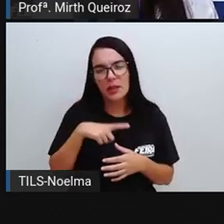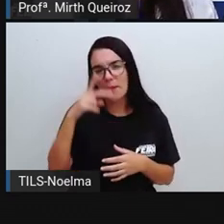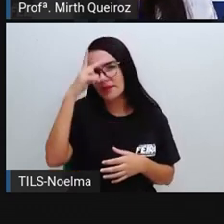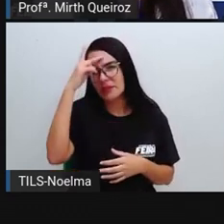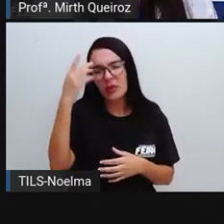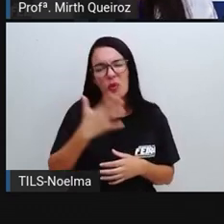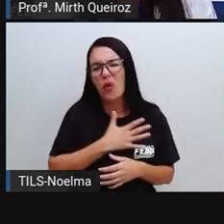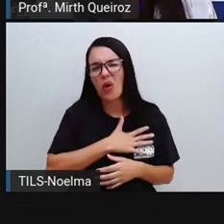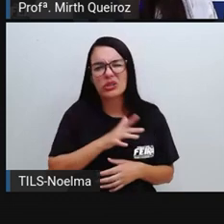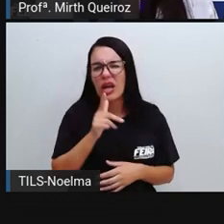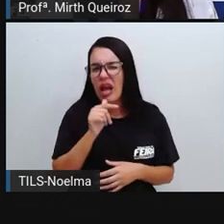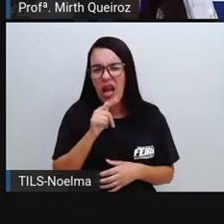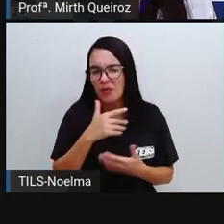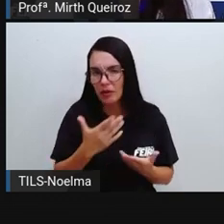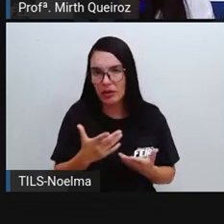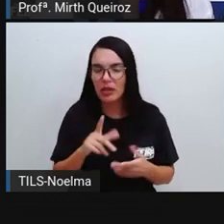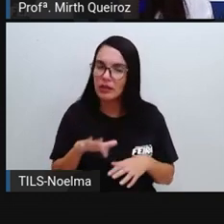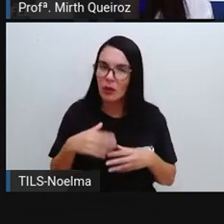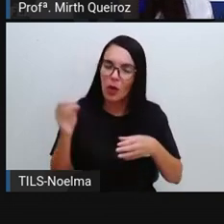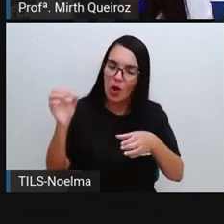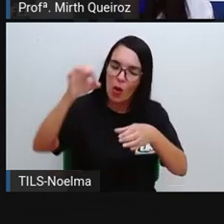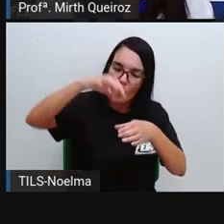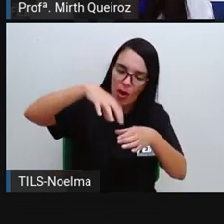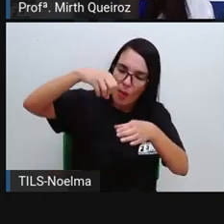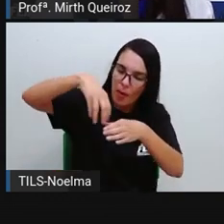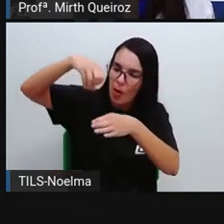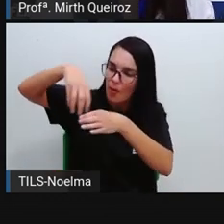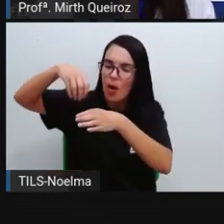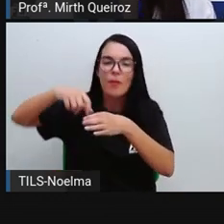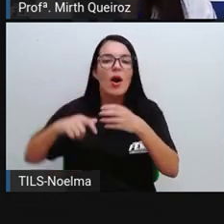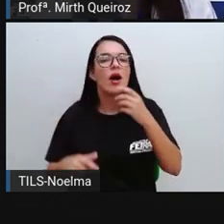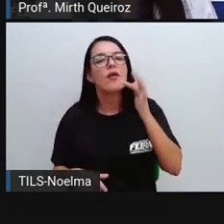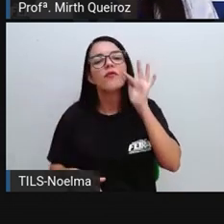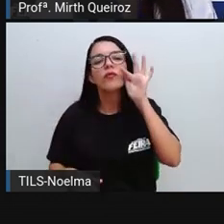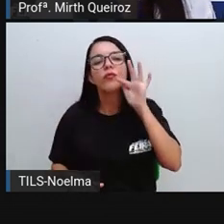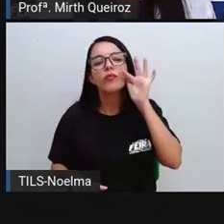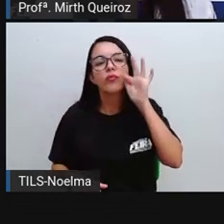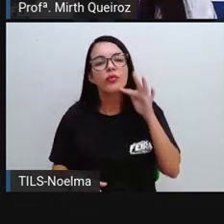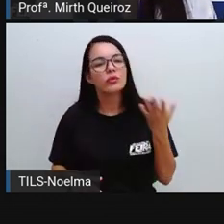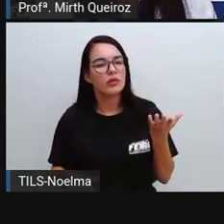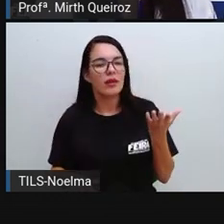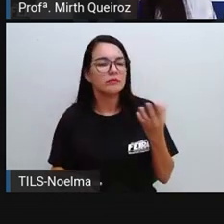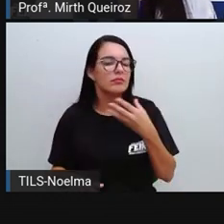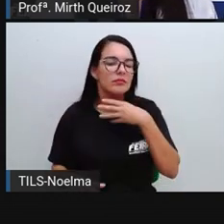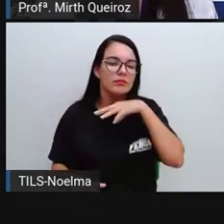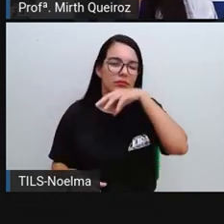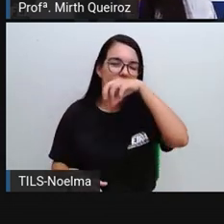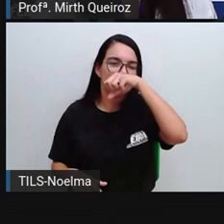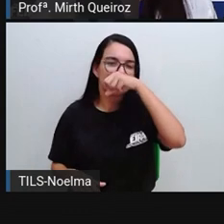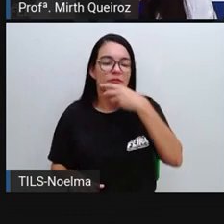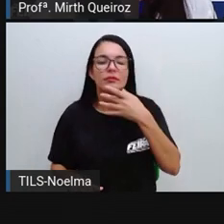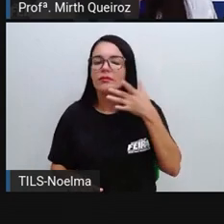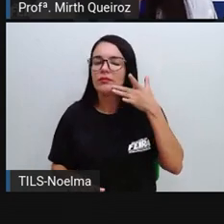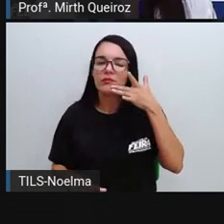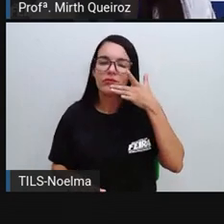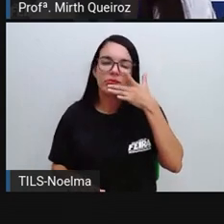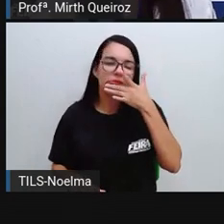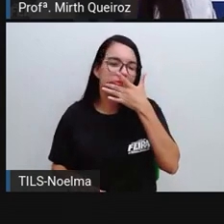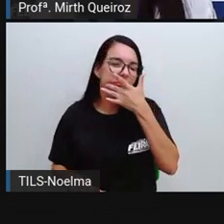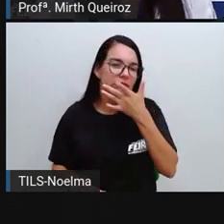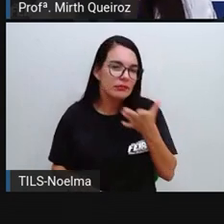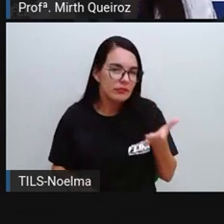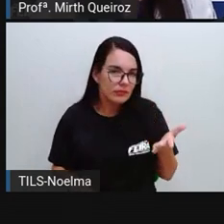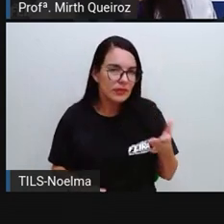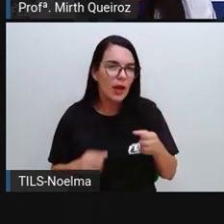água em uma grande quantidade. Então, a gente pode utilizar frutas para poder aromatizar a água. Colocar abacaxi ali,